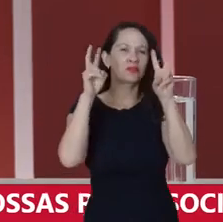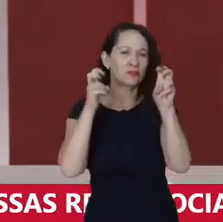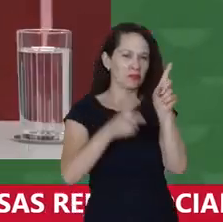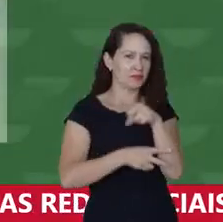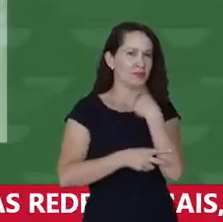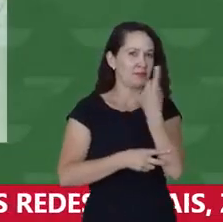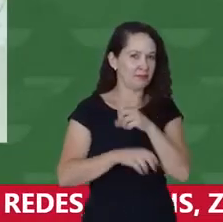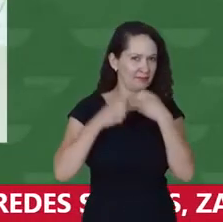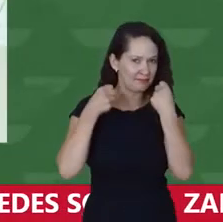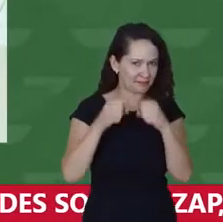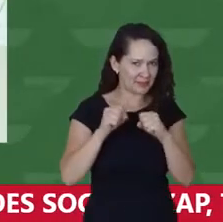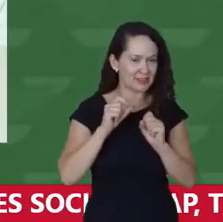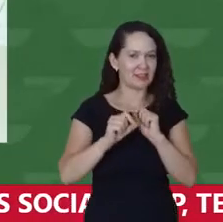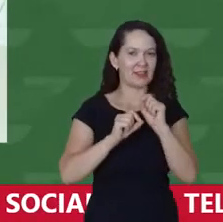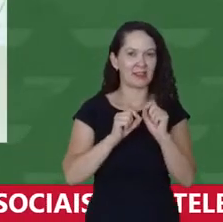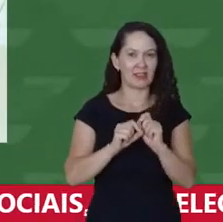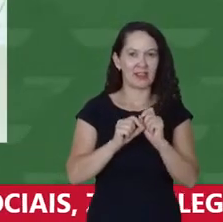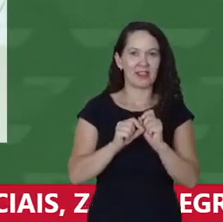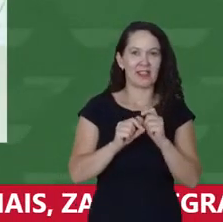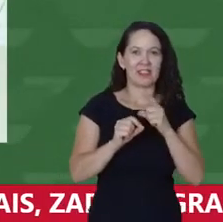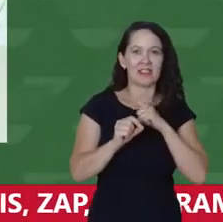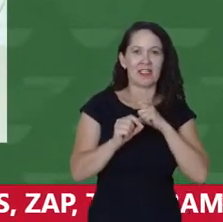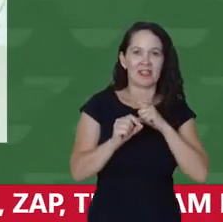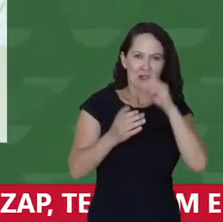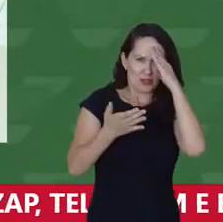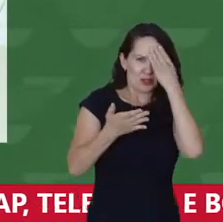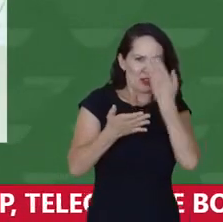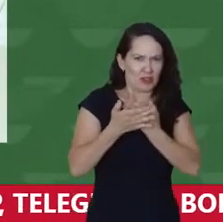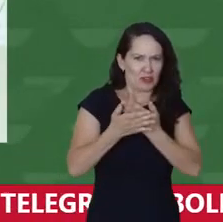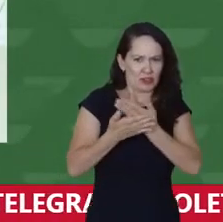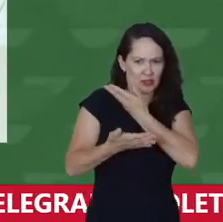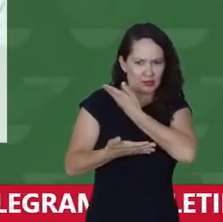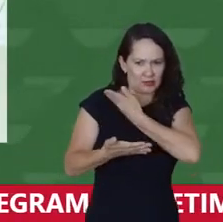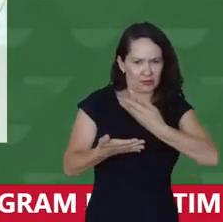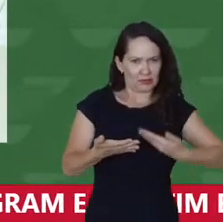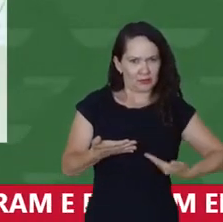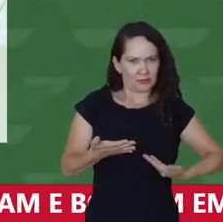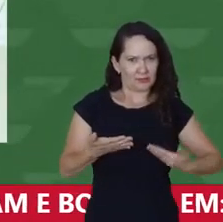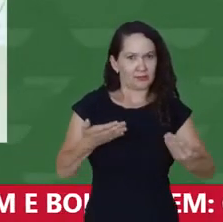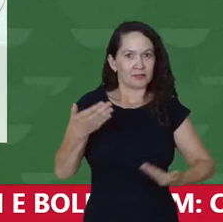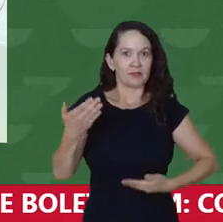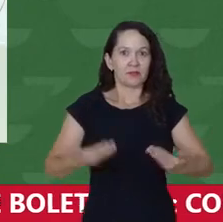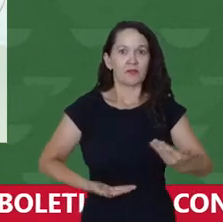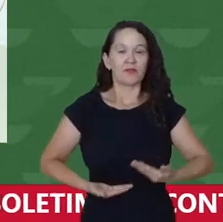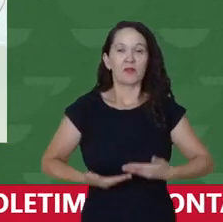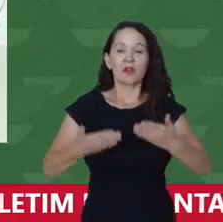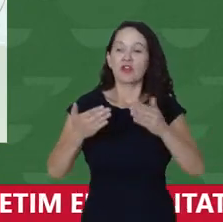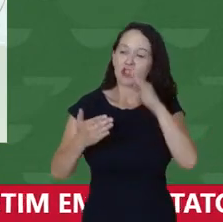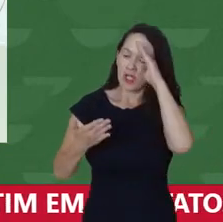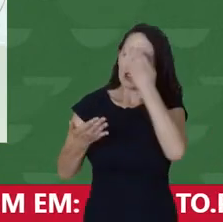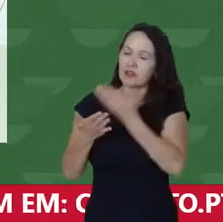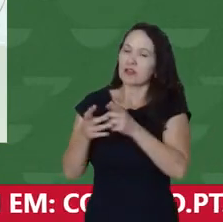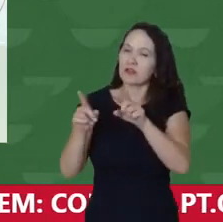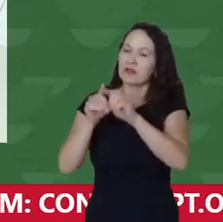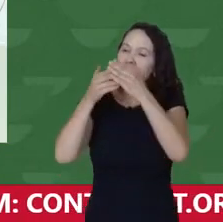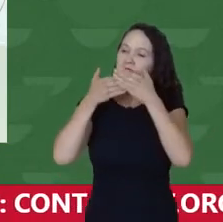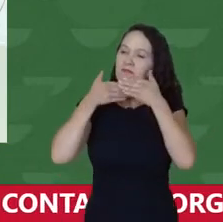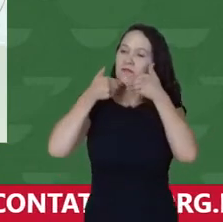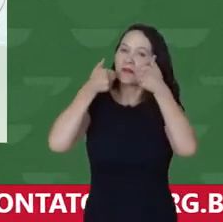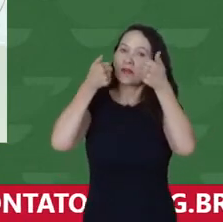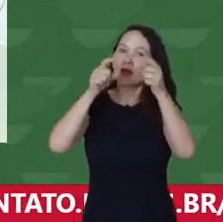nós precisamos, ao defender o serviço público, nós estamos defendendo a qualidade e